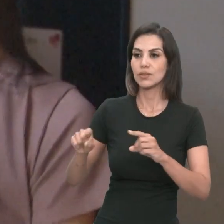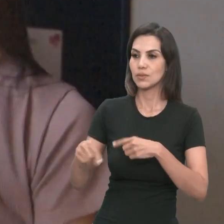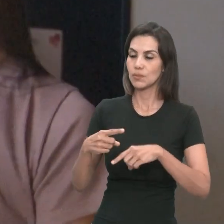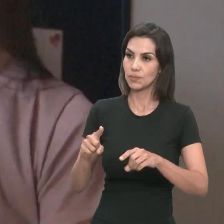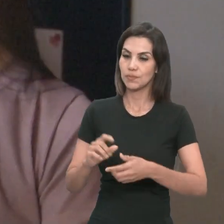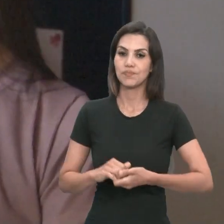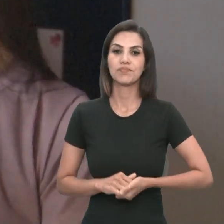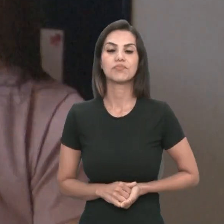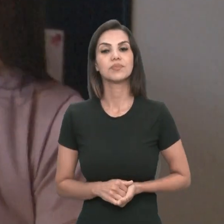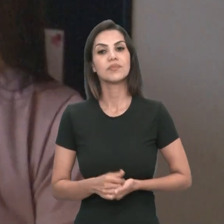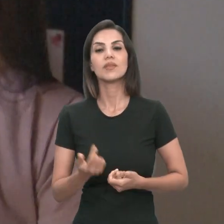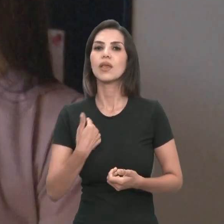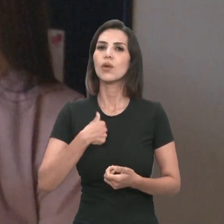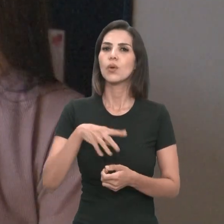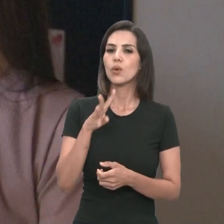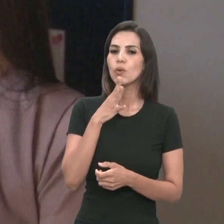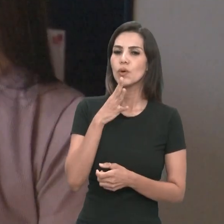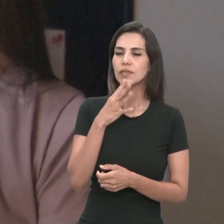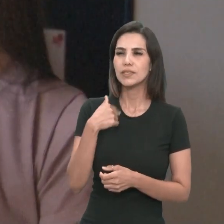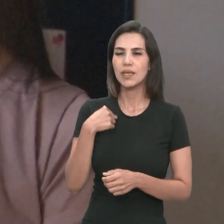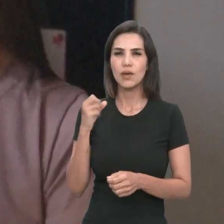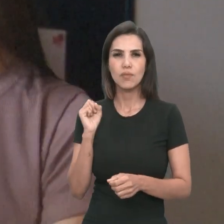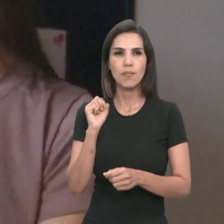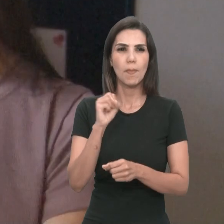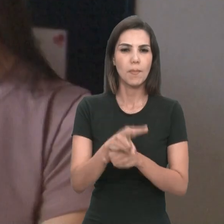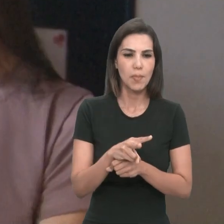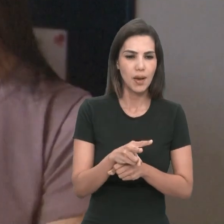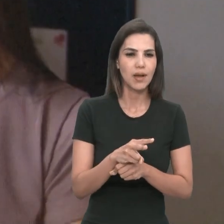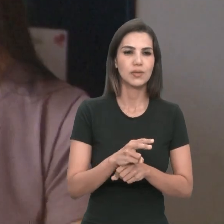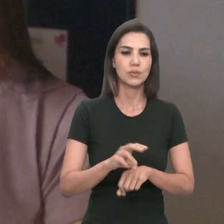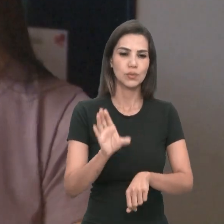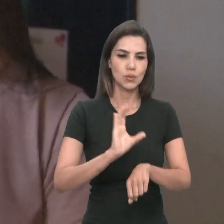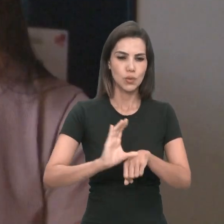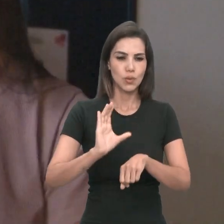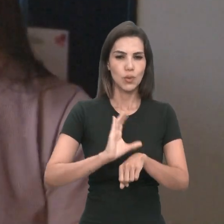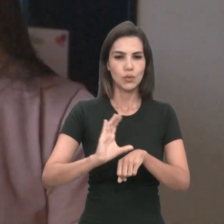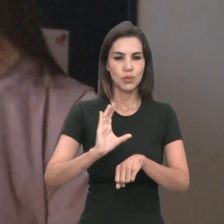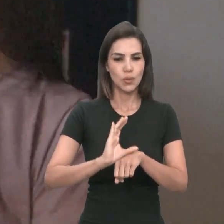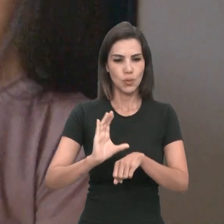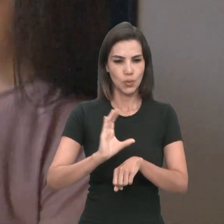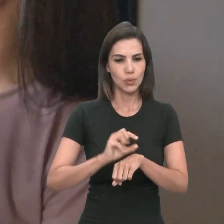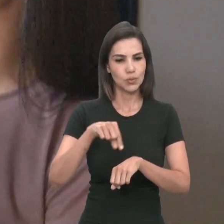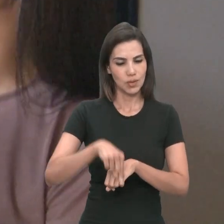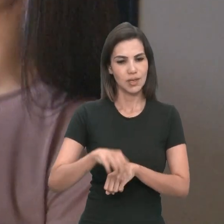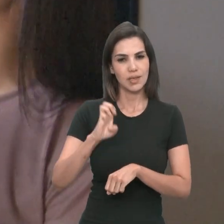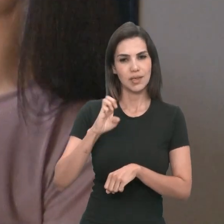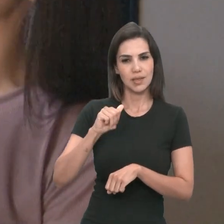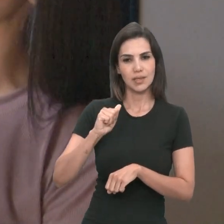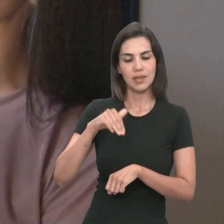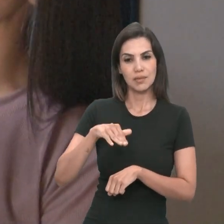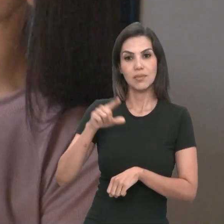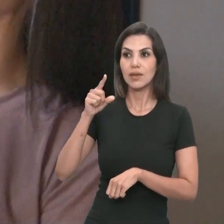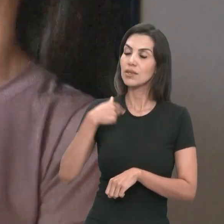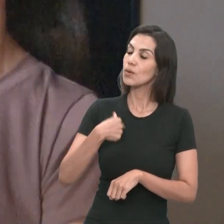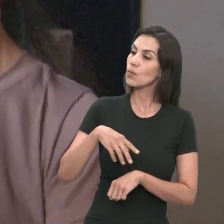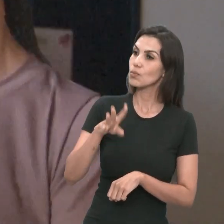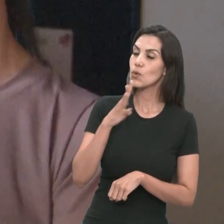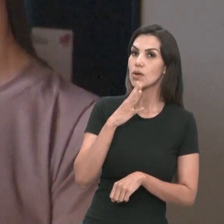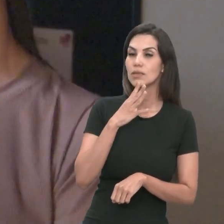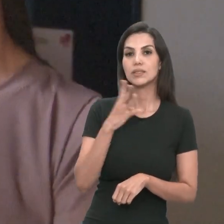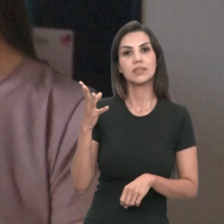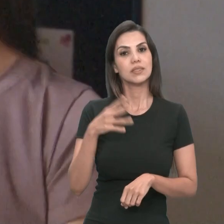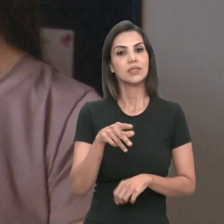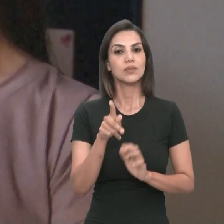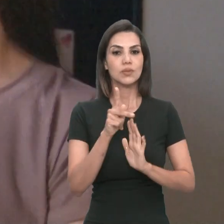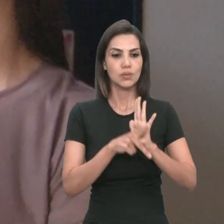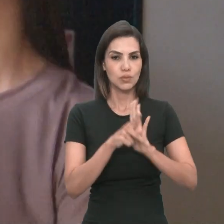aqui assim que eu entrei na graduação, licenciatura em Educação Musical, que eu faço aqui na EMAC. Eu conheci o projeto Música na Escola de Música,